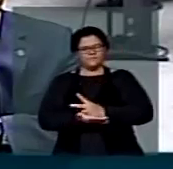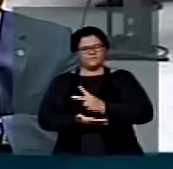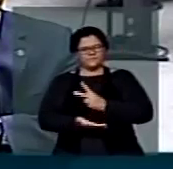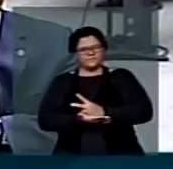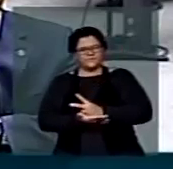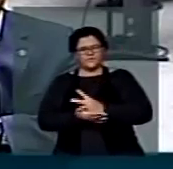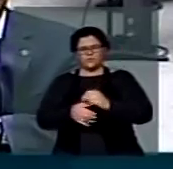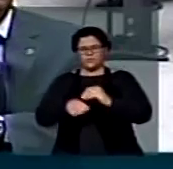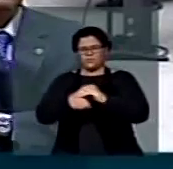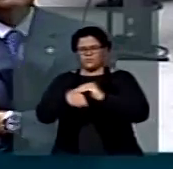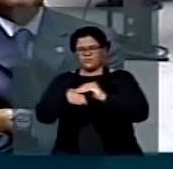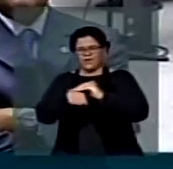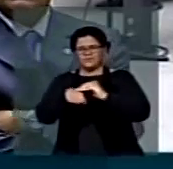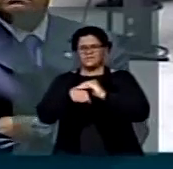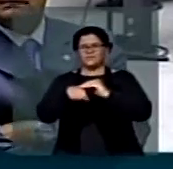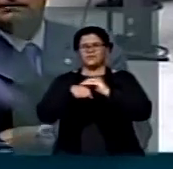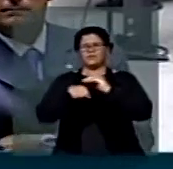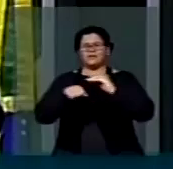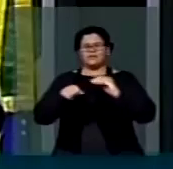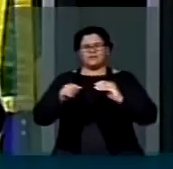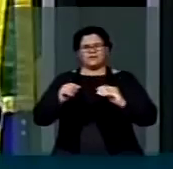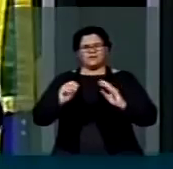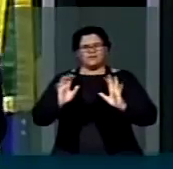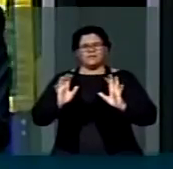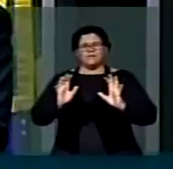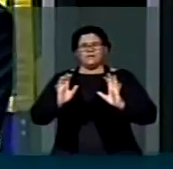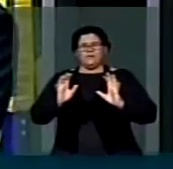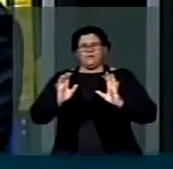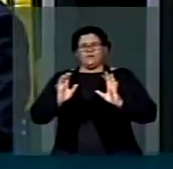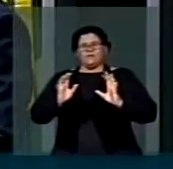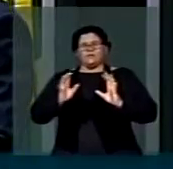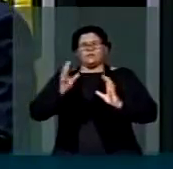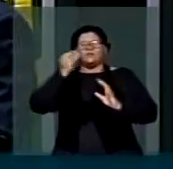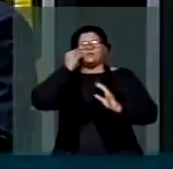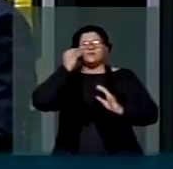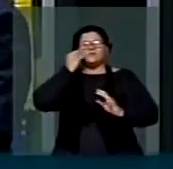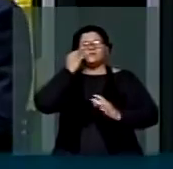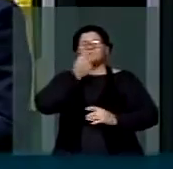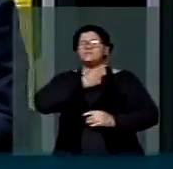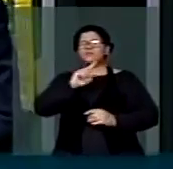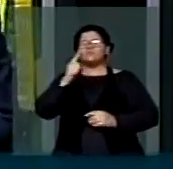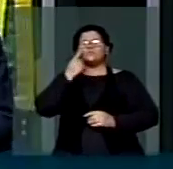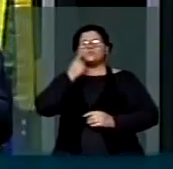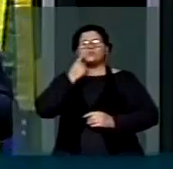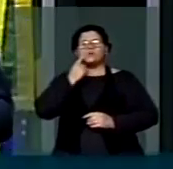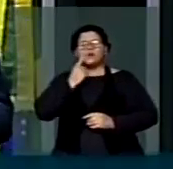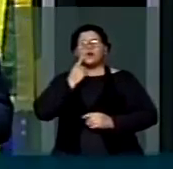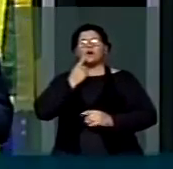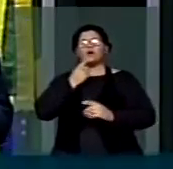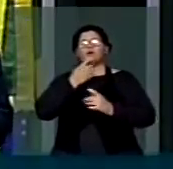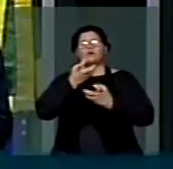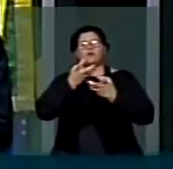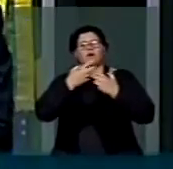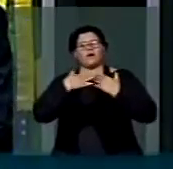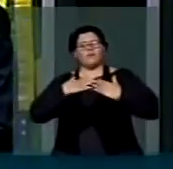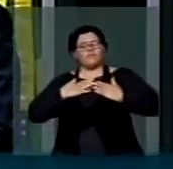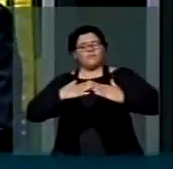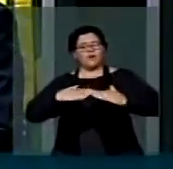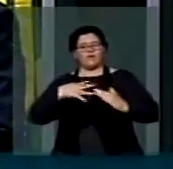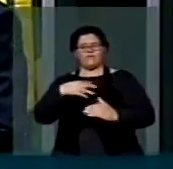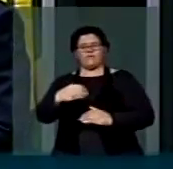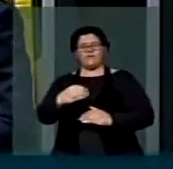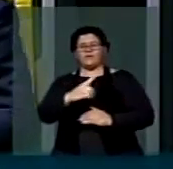um diálogo com a filha, procurando não chorar, procurando acalmar a filha do outro